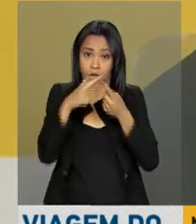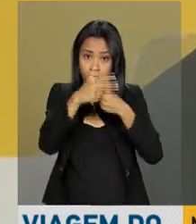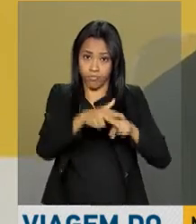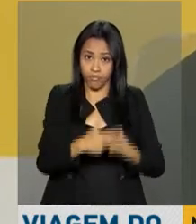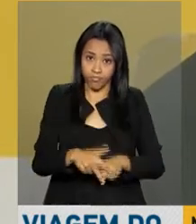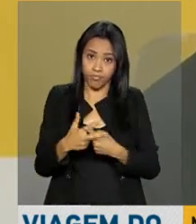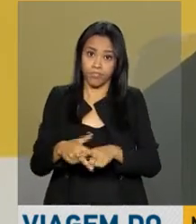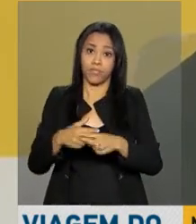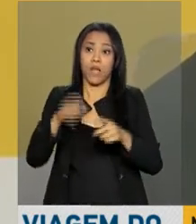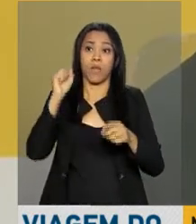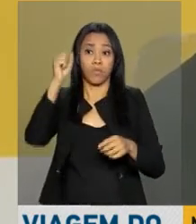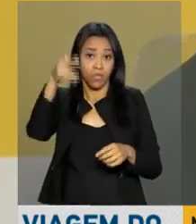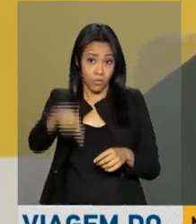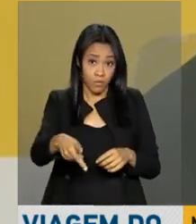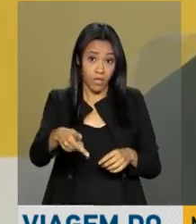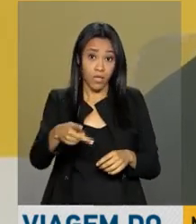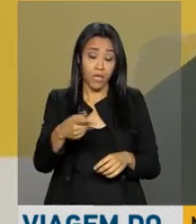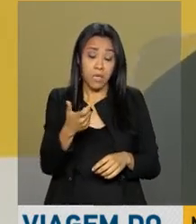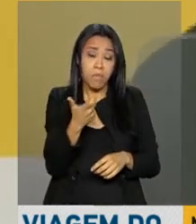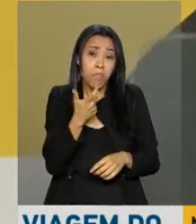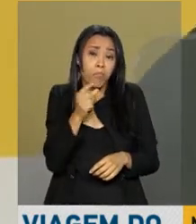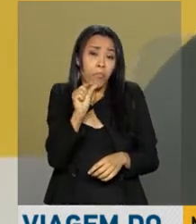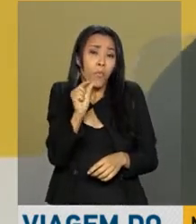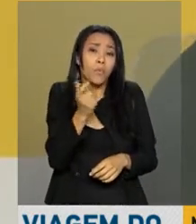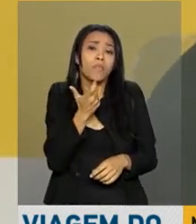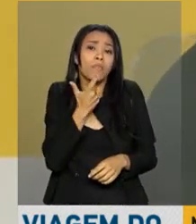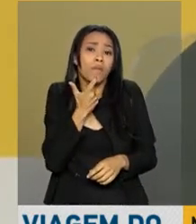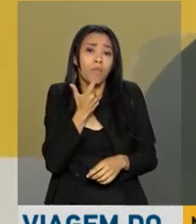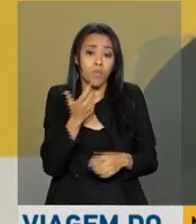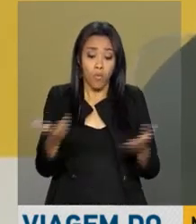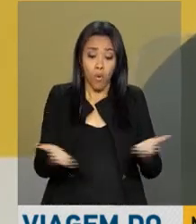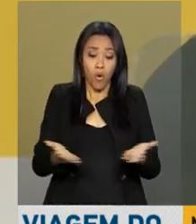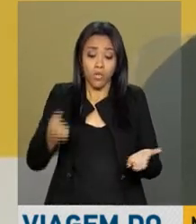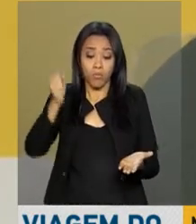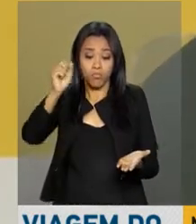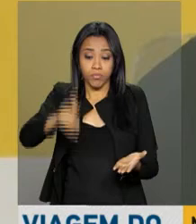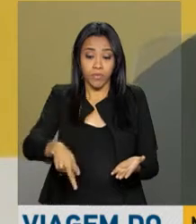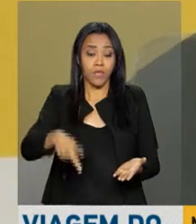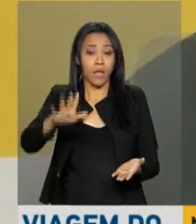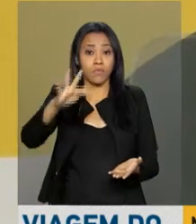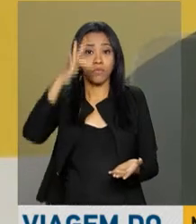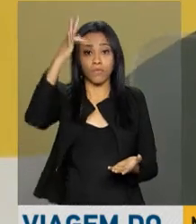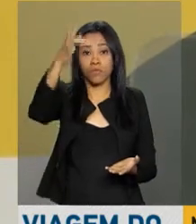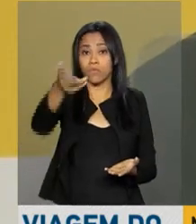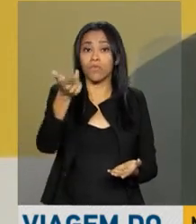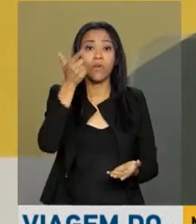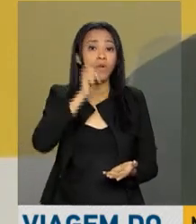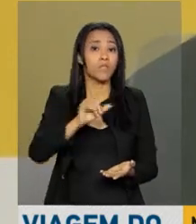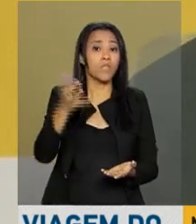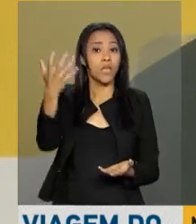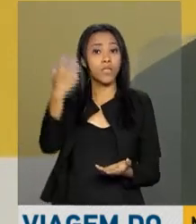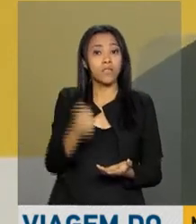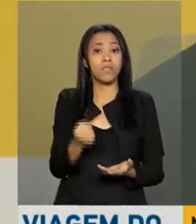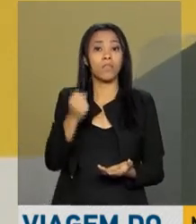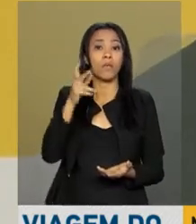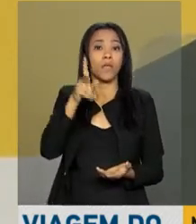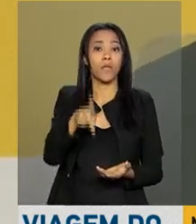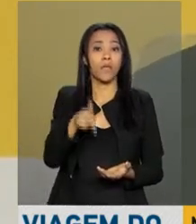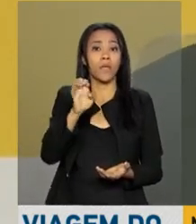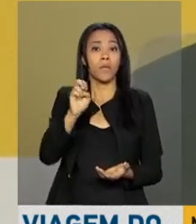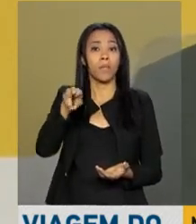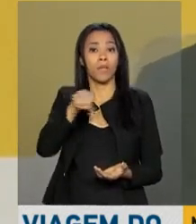em brevíssimo tempo aqueles aposentados de hoje não receberam as suas pensões